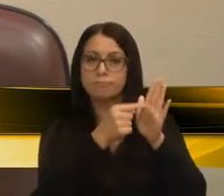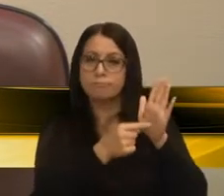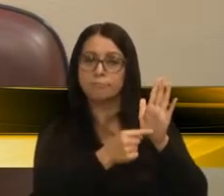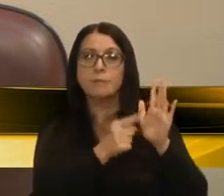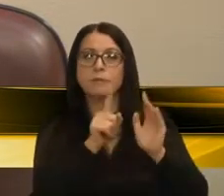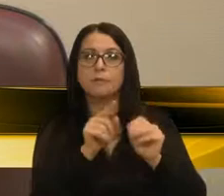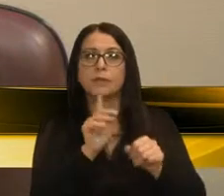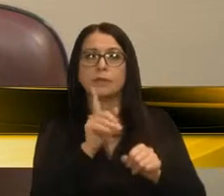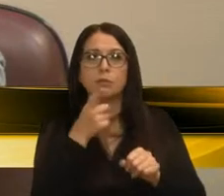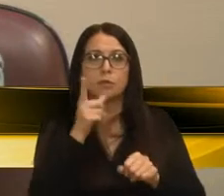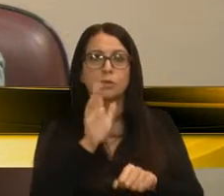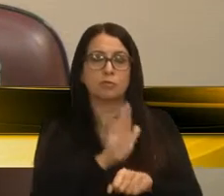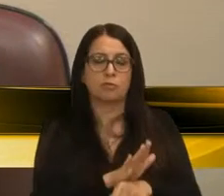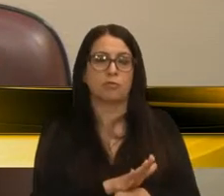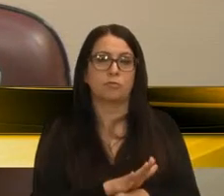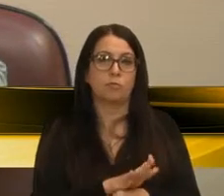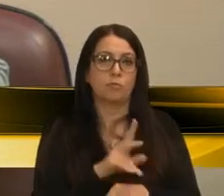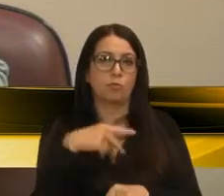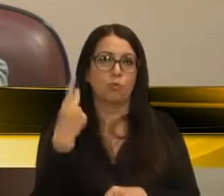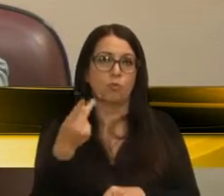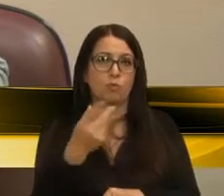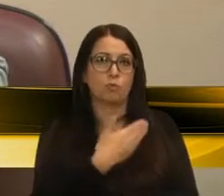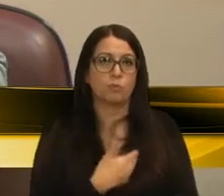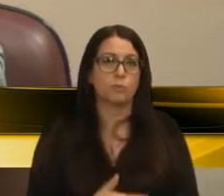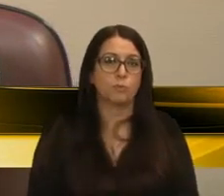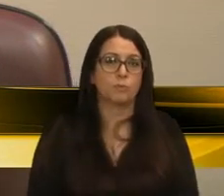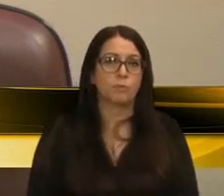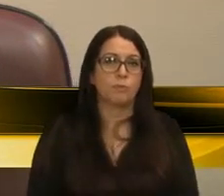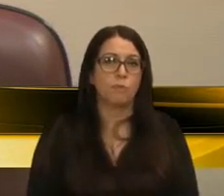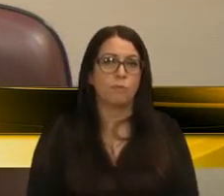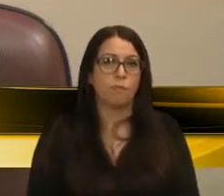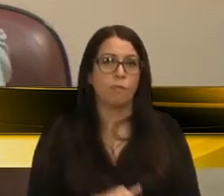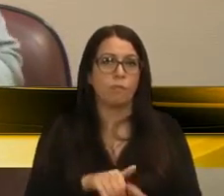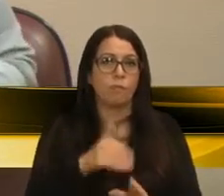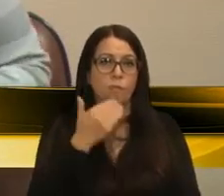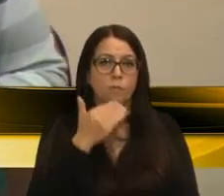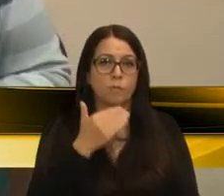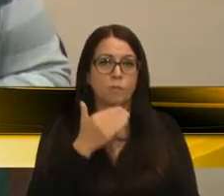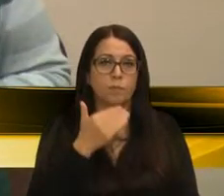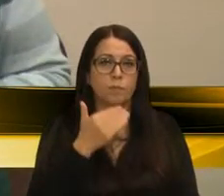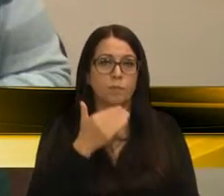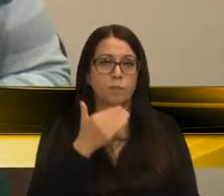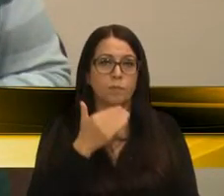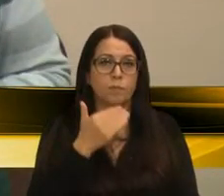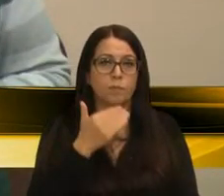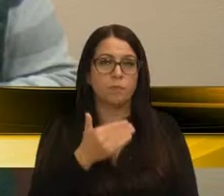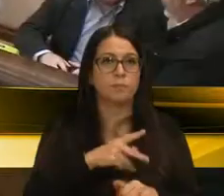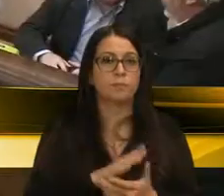vai conseguir contribuir para um próximo governo. Votarei favorável na hora oportuna.